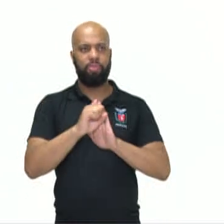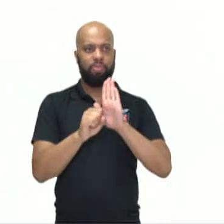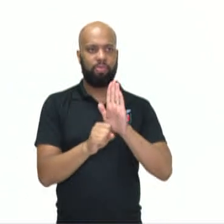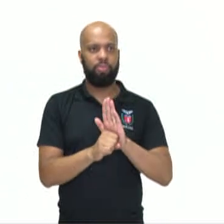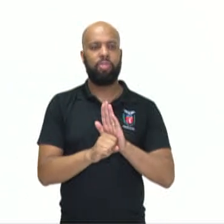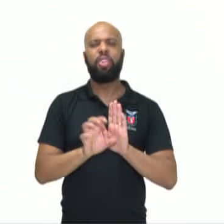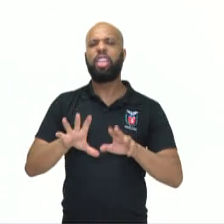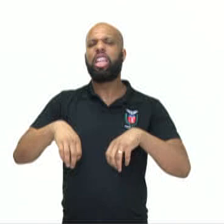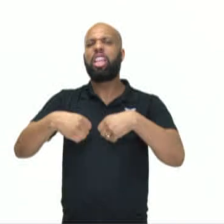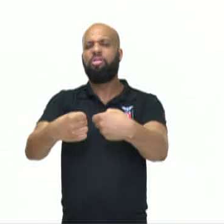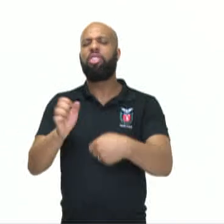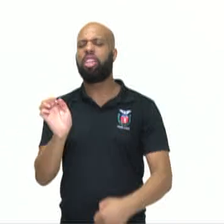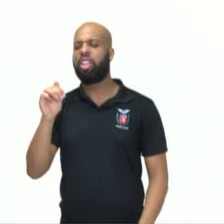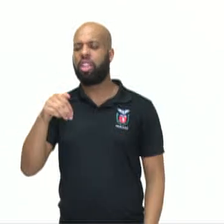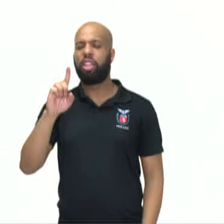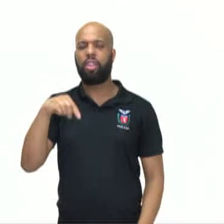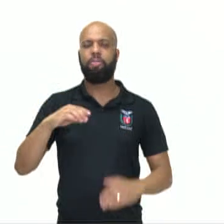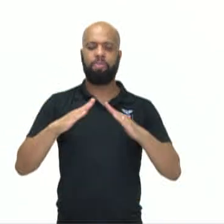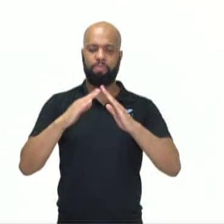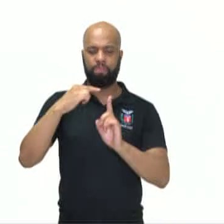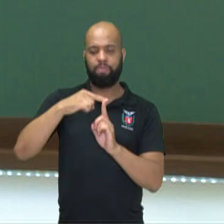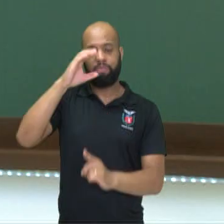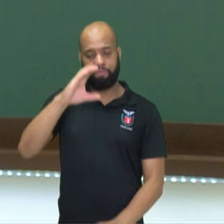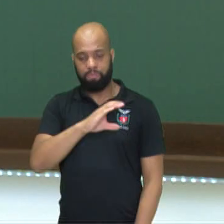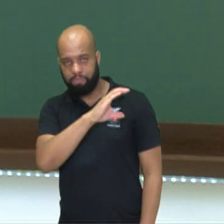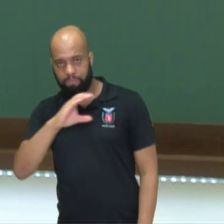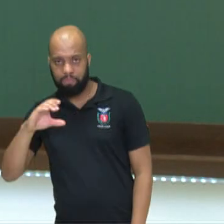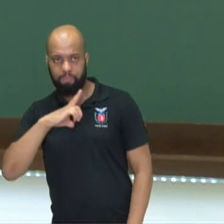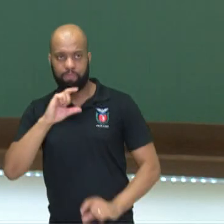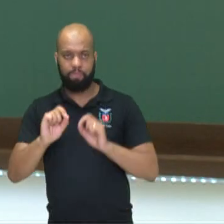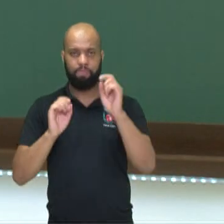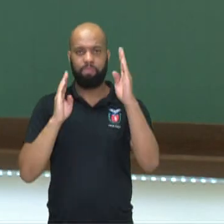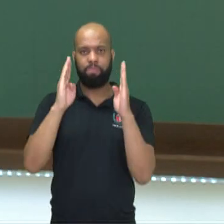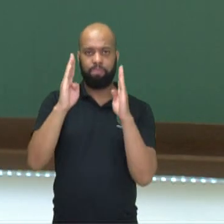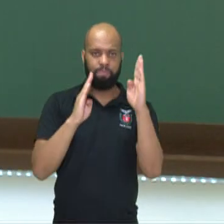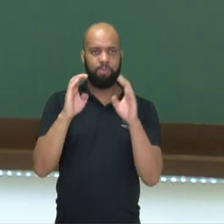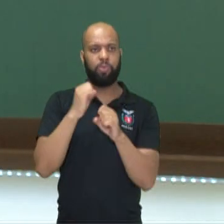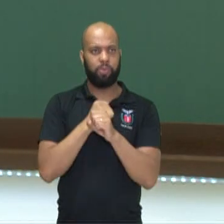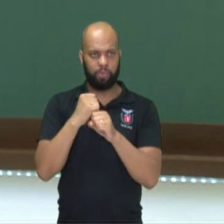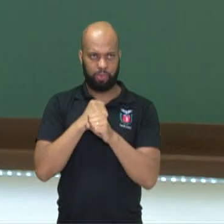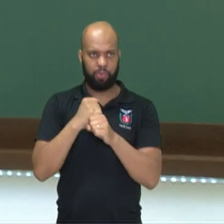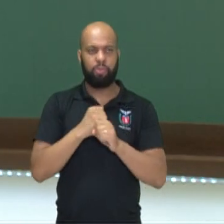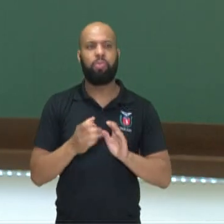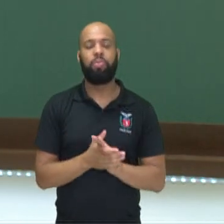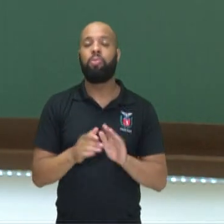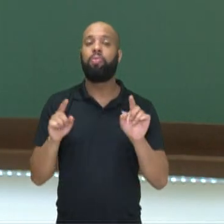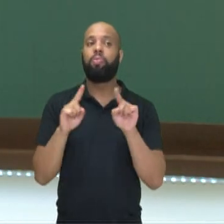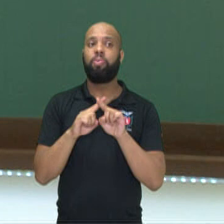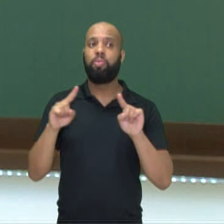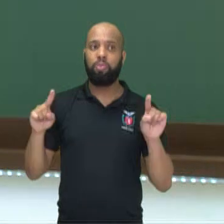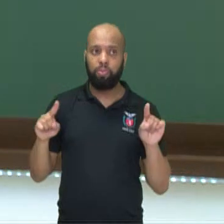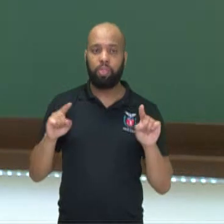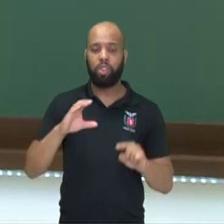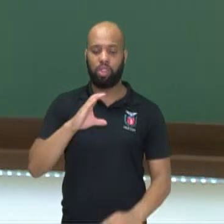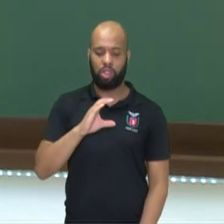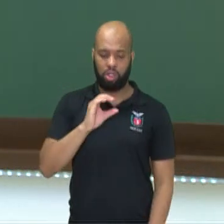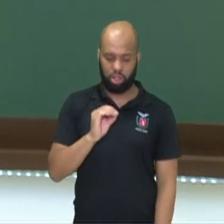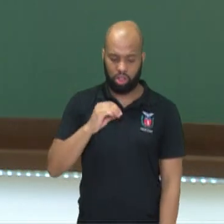Católica. Então, essa teoria aí teve validade durante muito tempo. Porém,